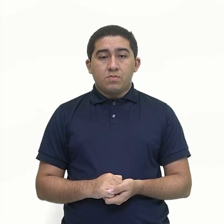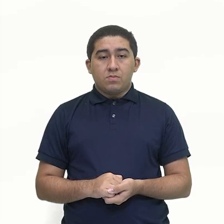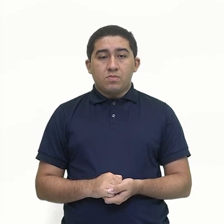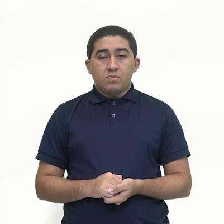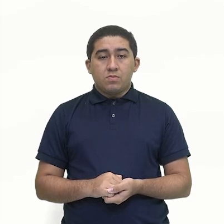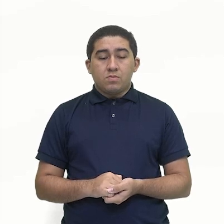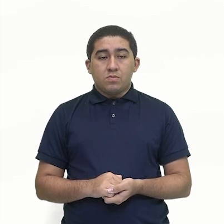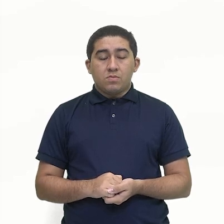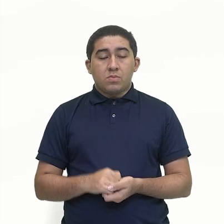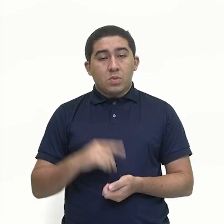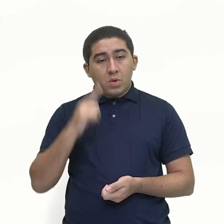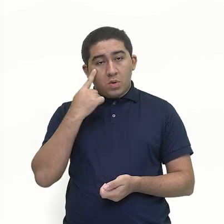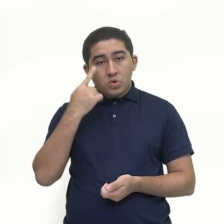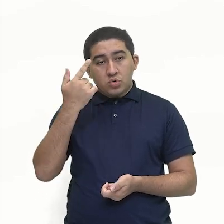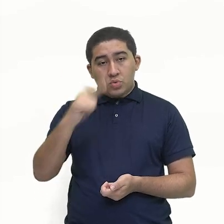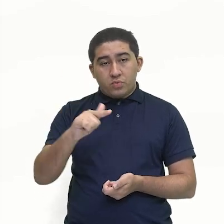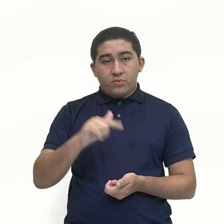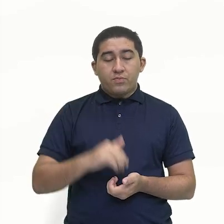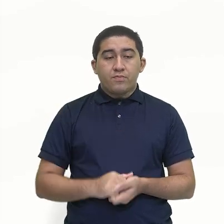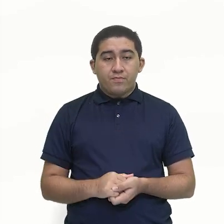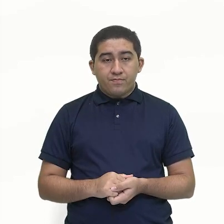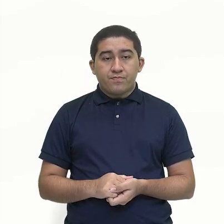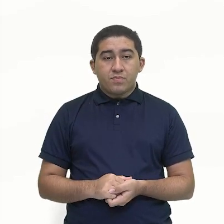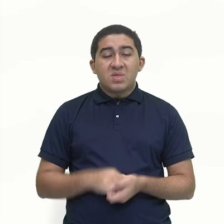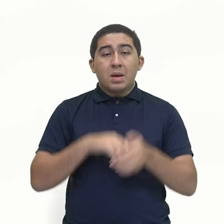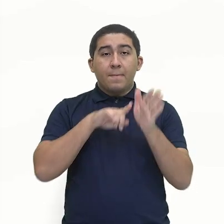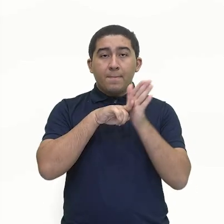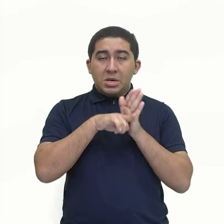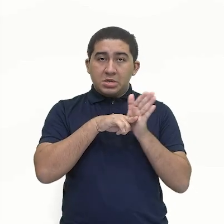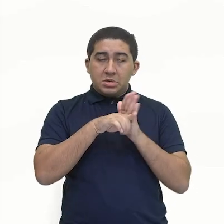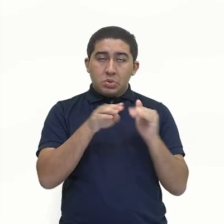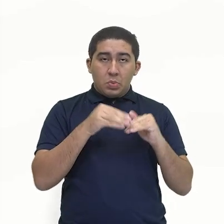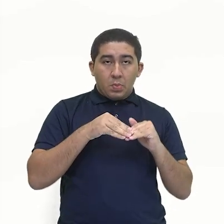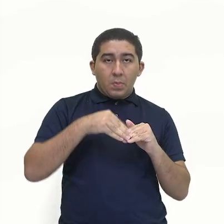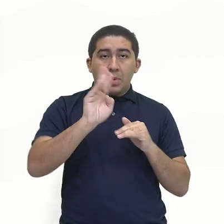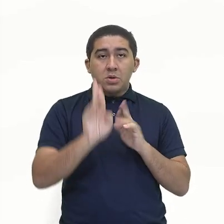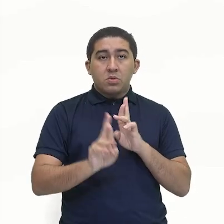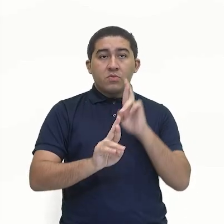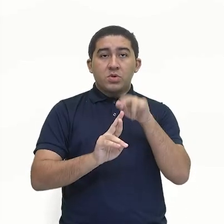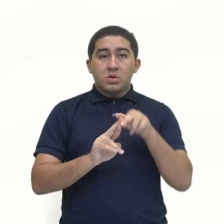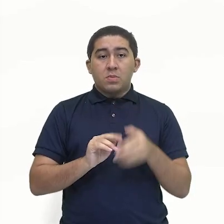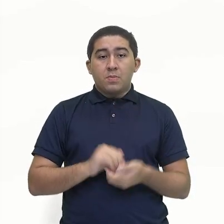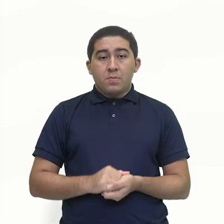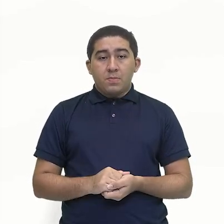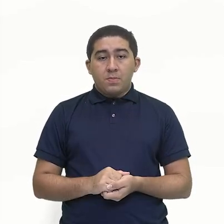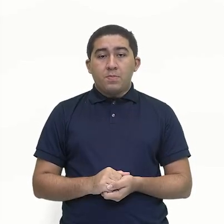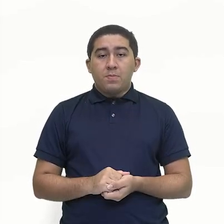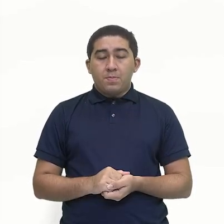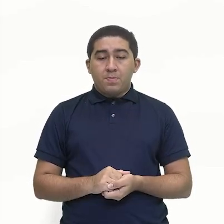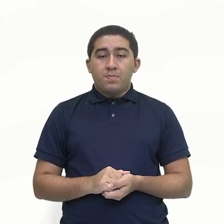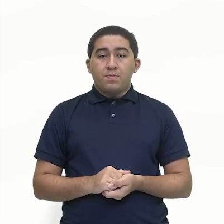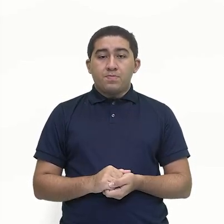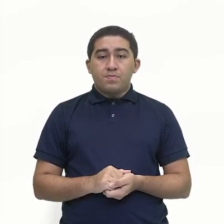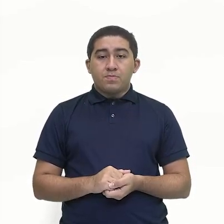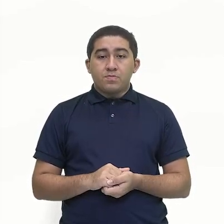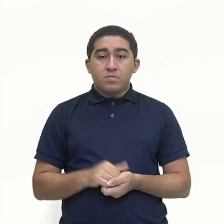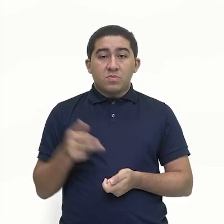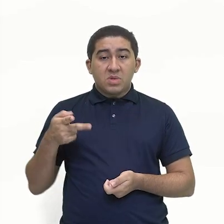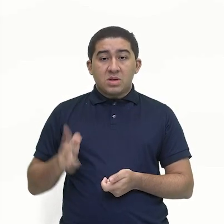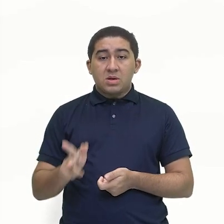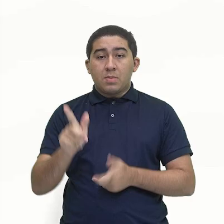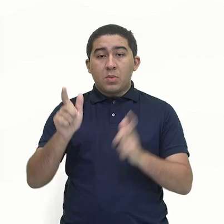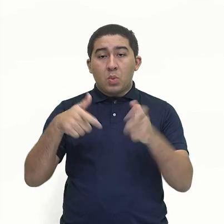countries. Olha só, de novo, né? As pesquisas, né? As pesquisas mais citadas